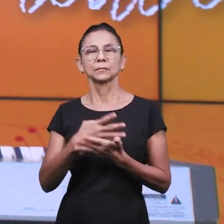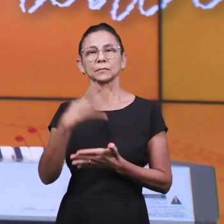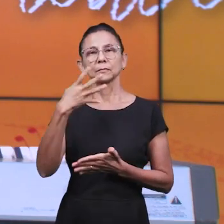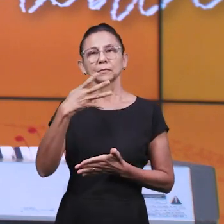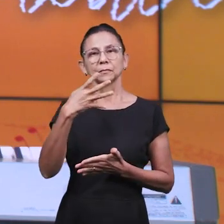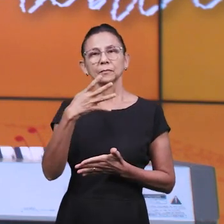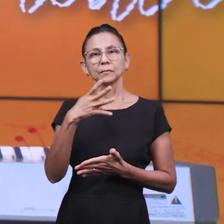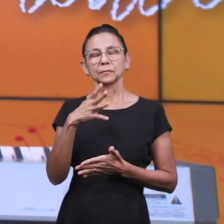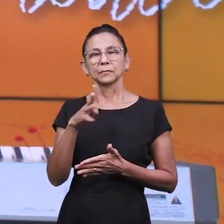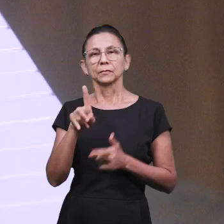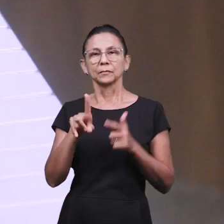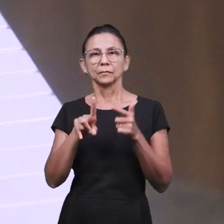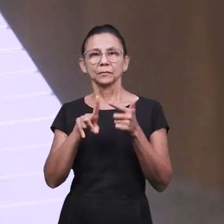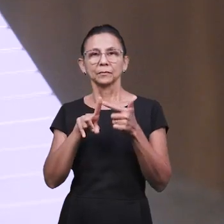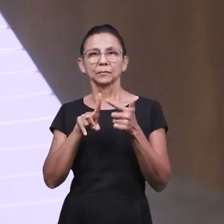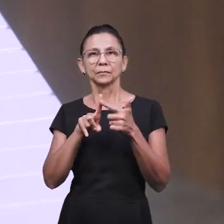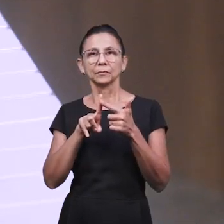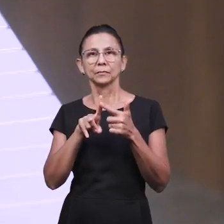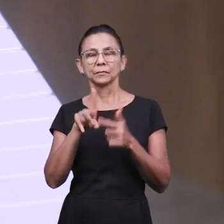Dó sustenido.